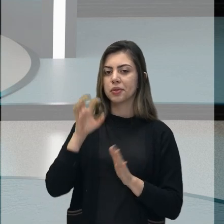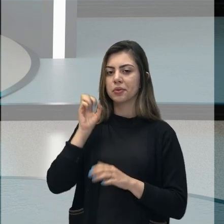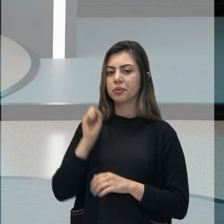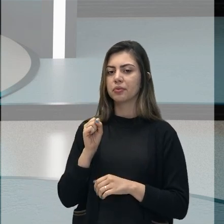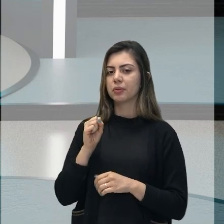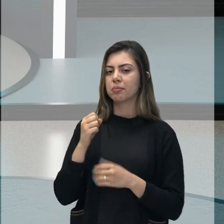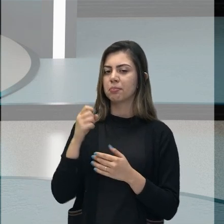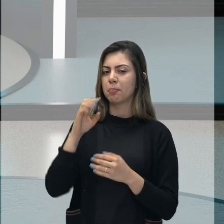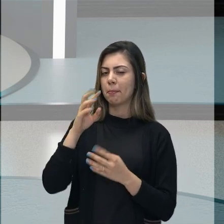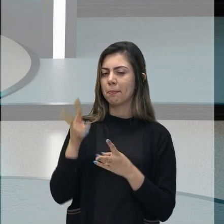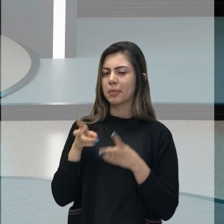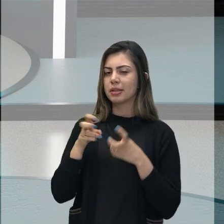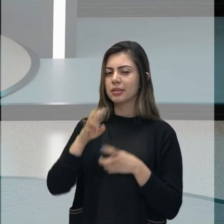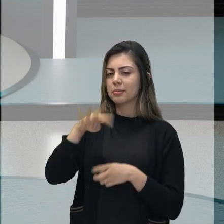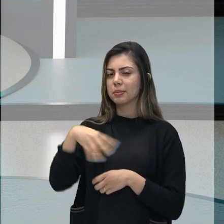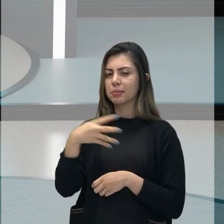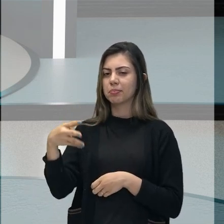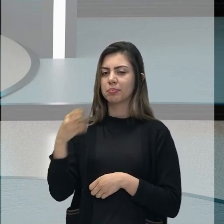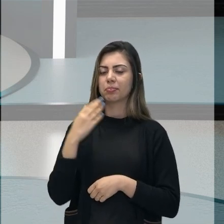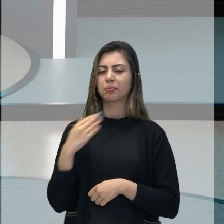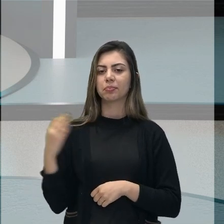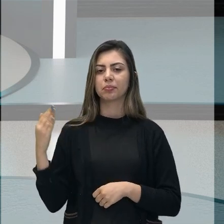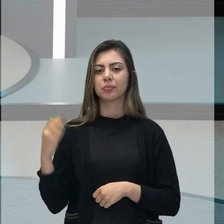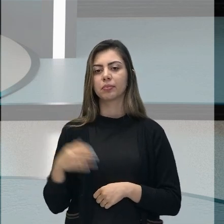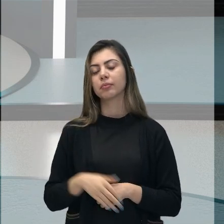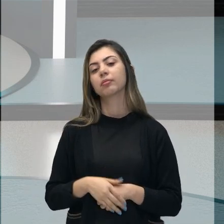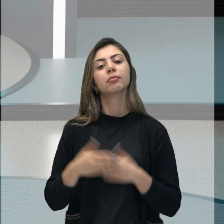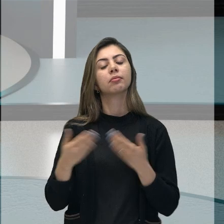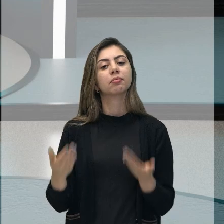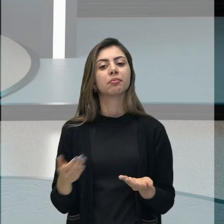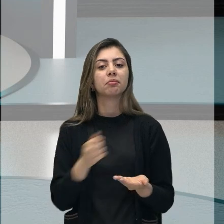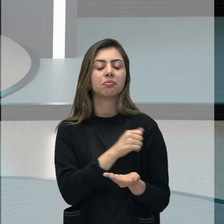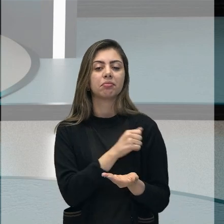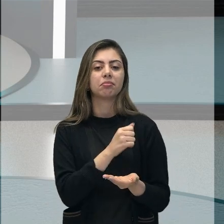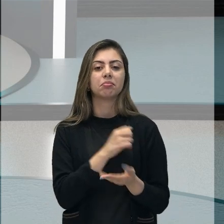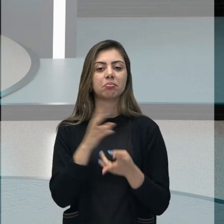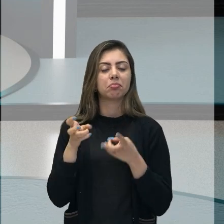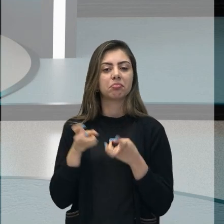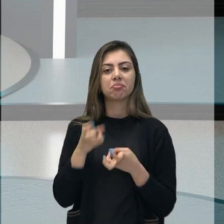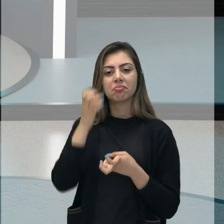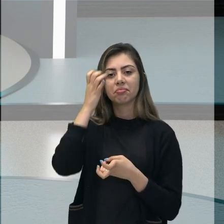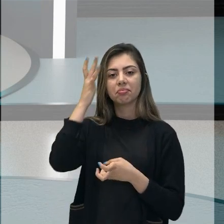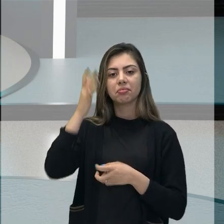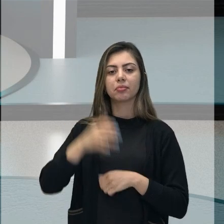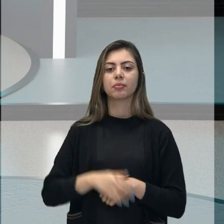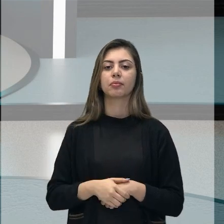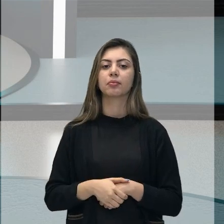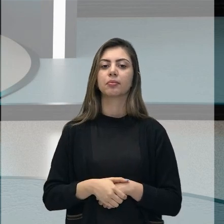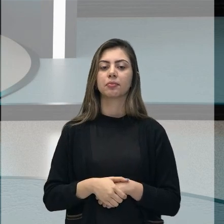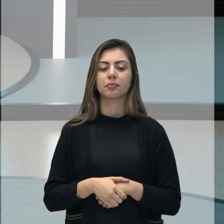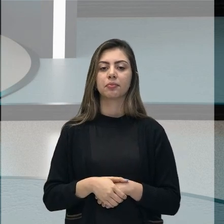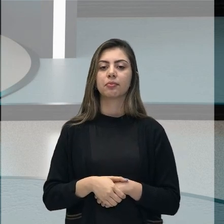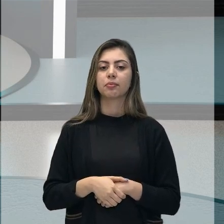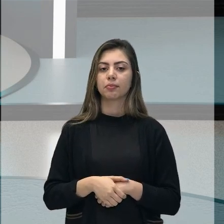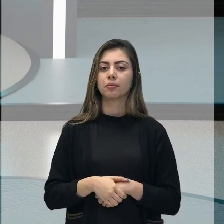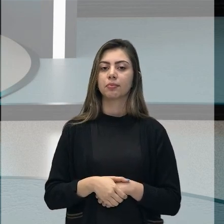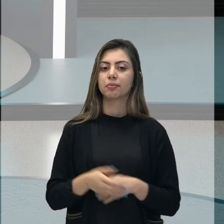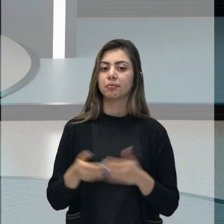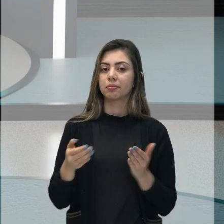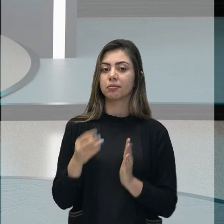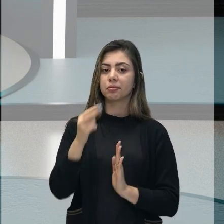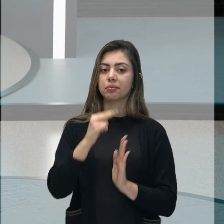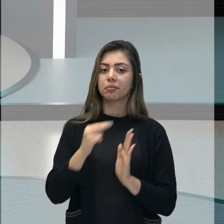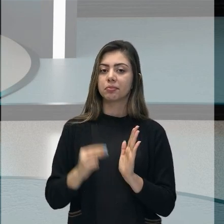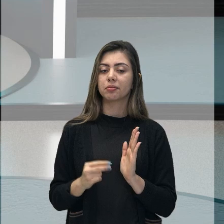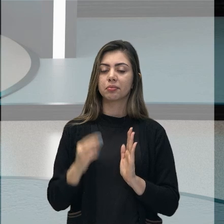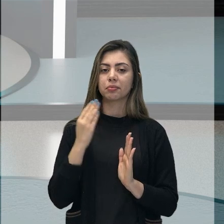e eles oíam. Pessoal, sem nenhum problema, ok? Vejamos aqui. Los demás